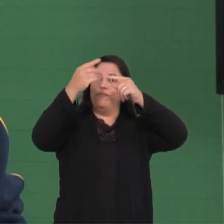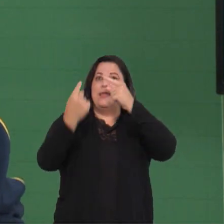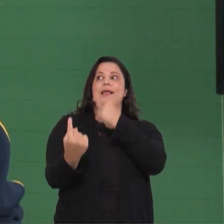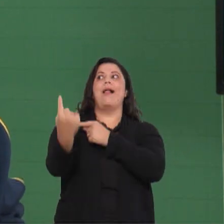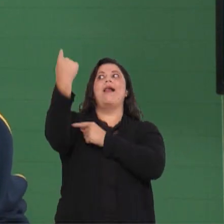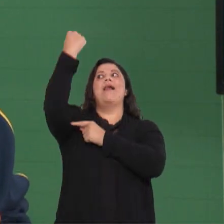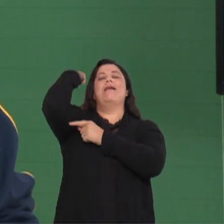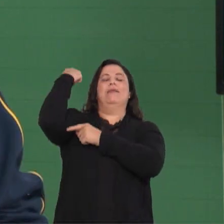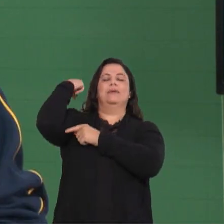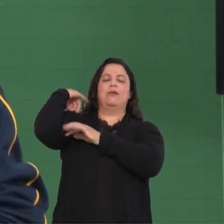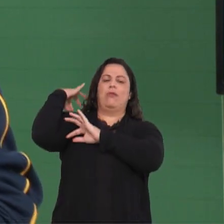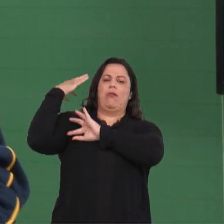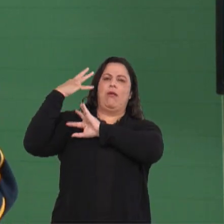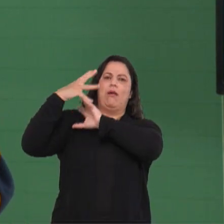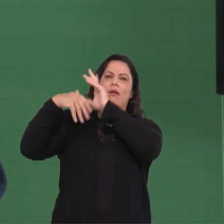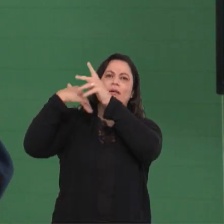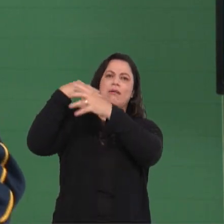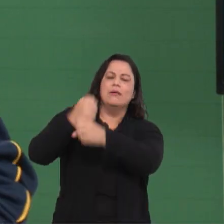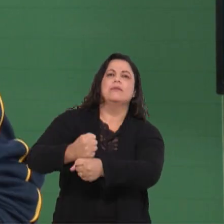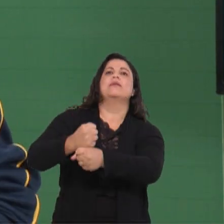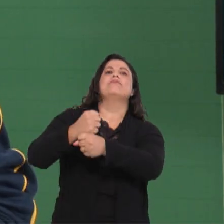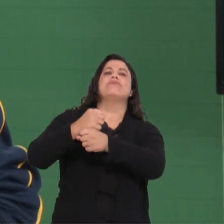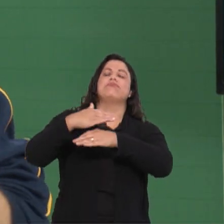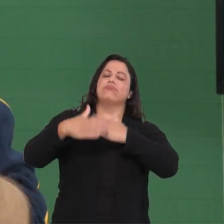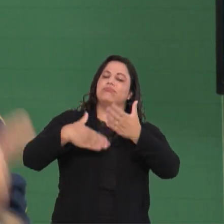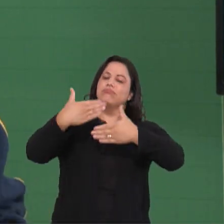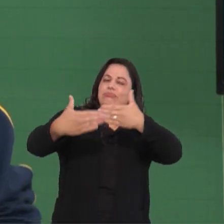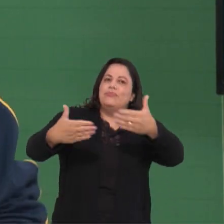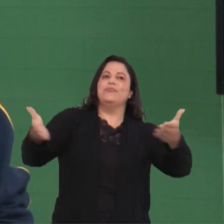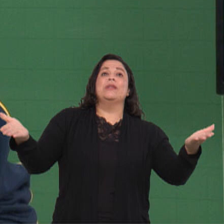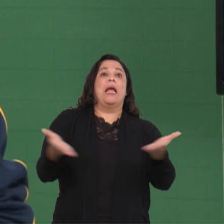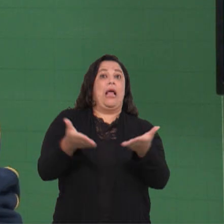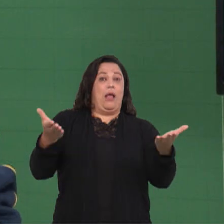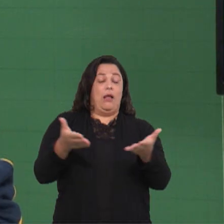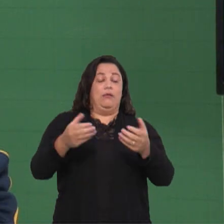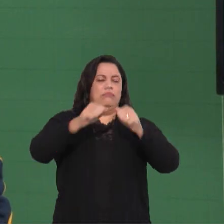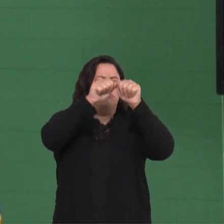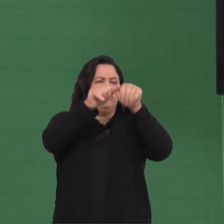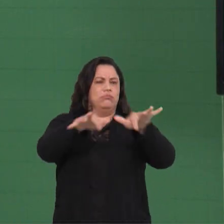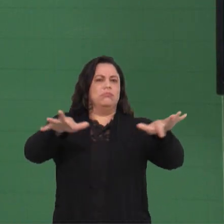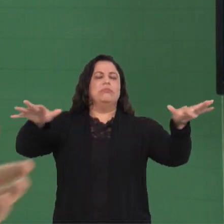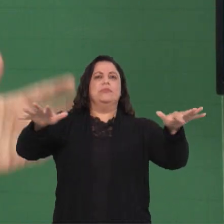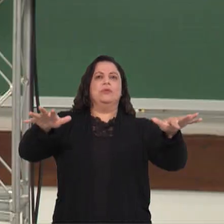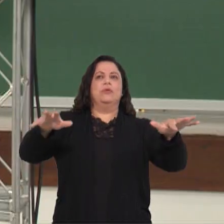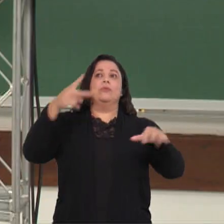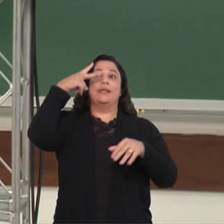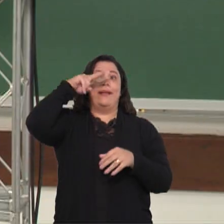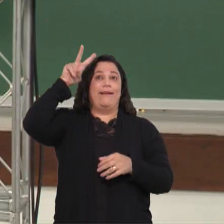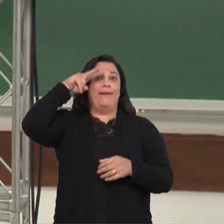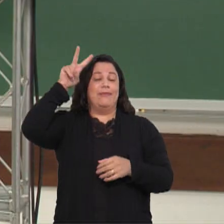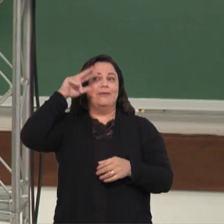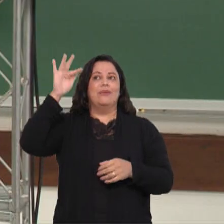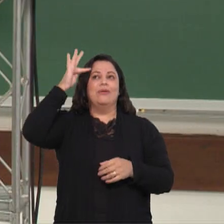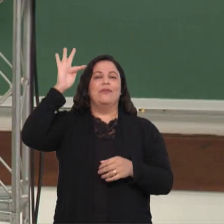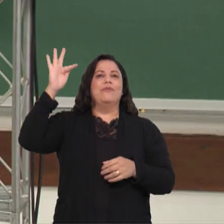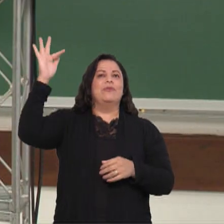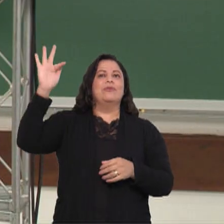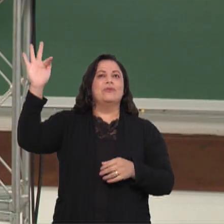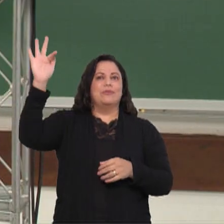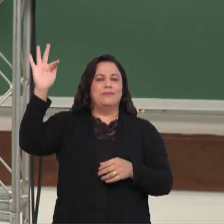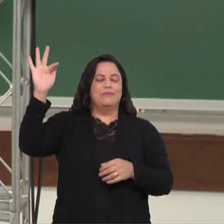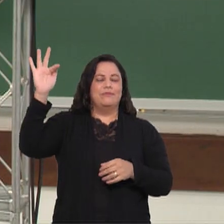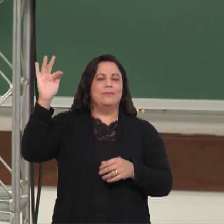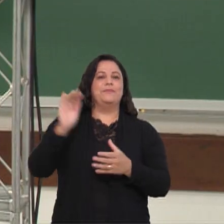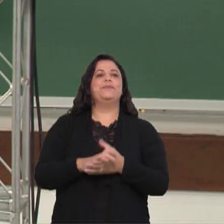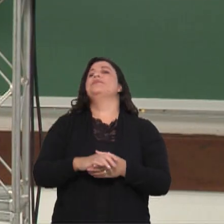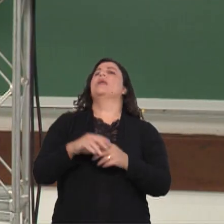e repercussão nos momentos posteriores da história e também da filosofia, tá? Então nós vimos ali as